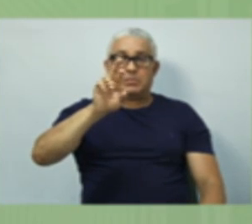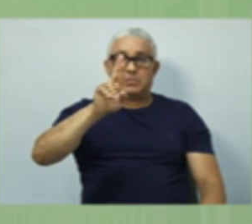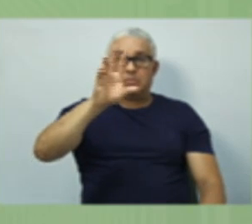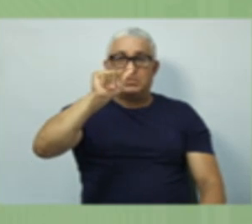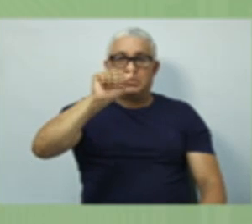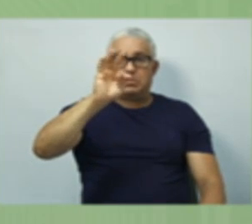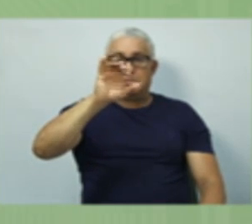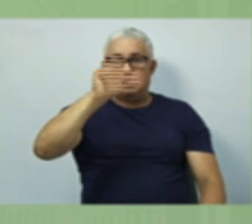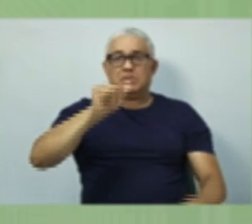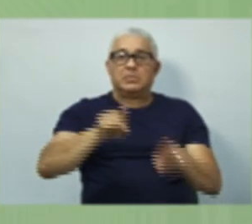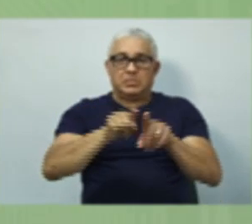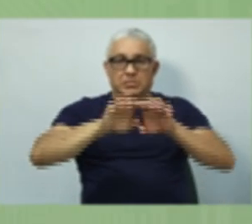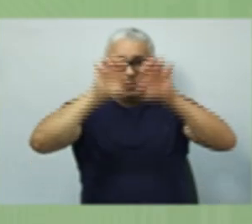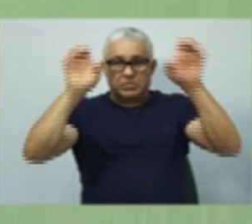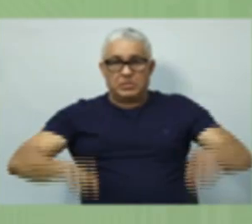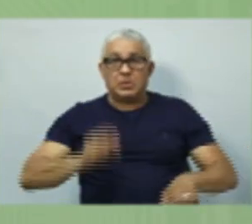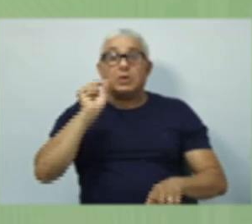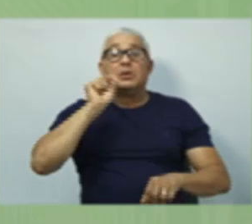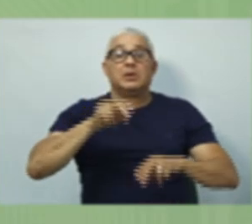organizar